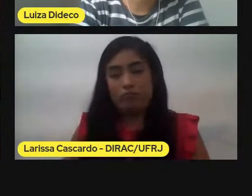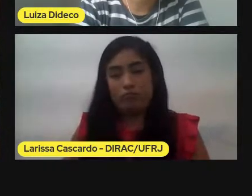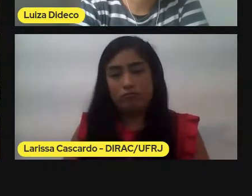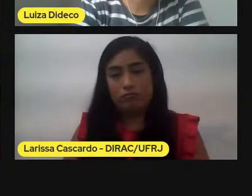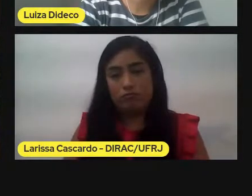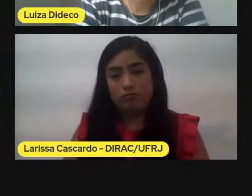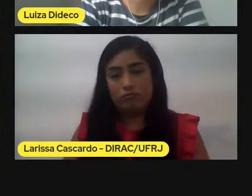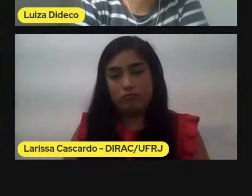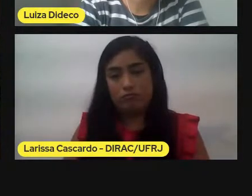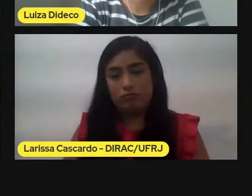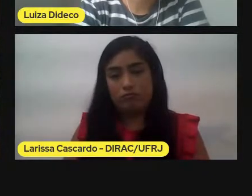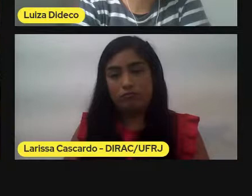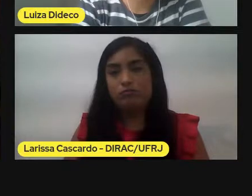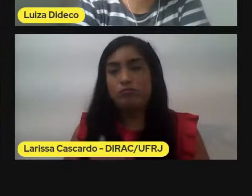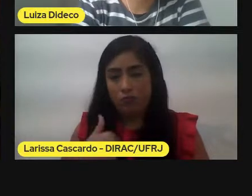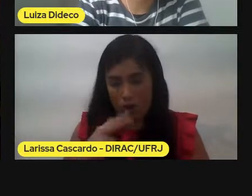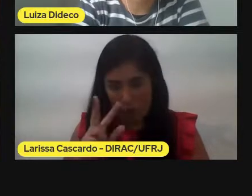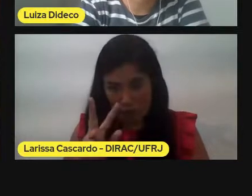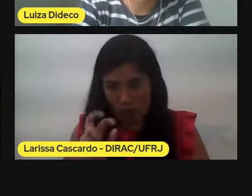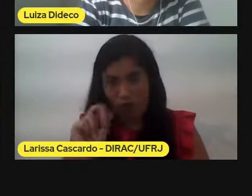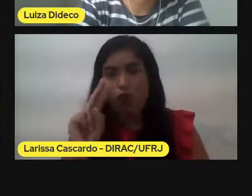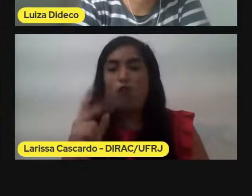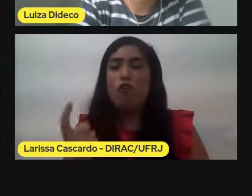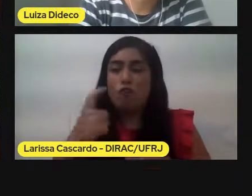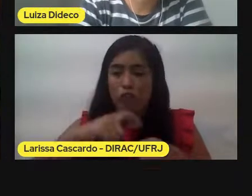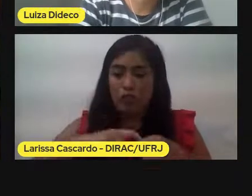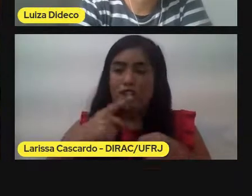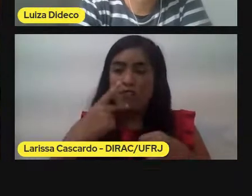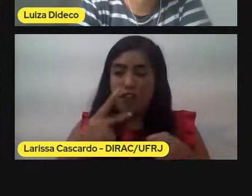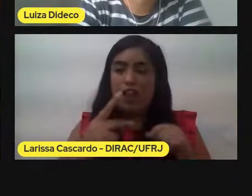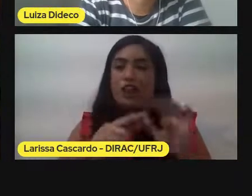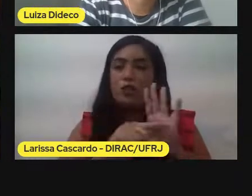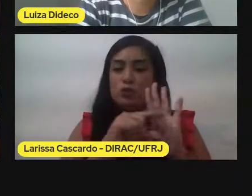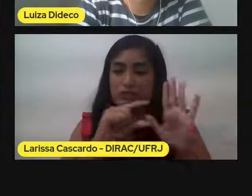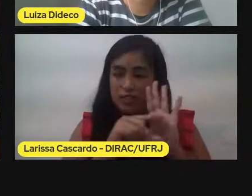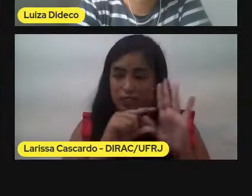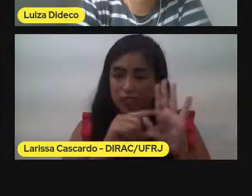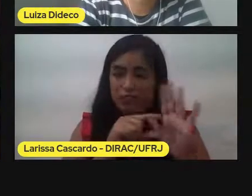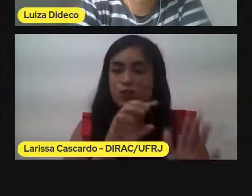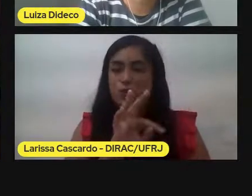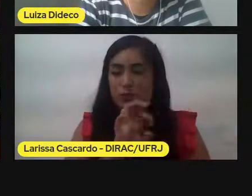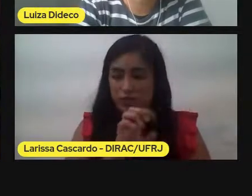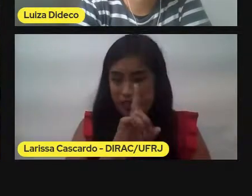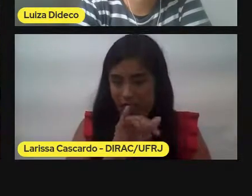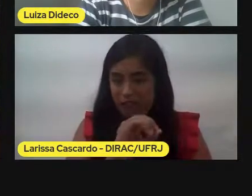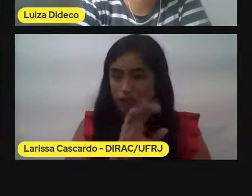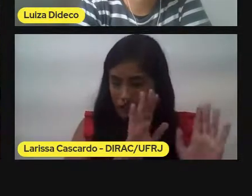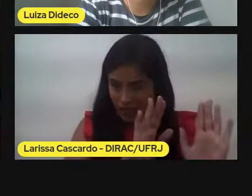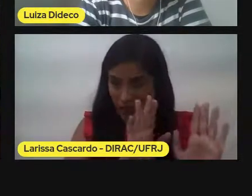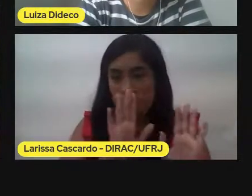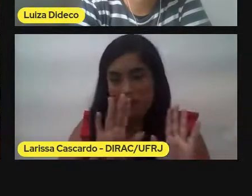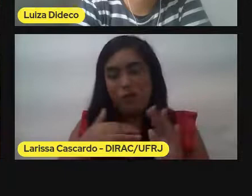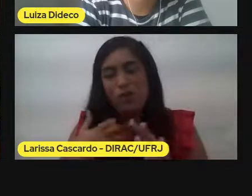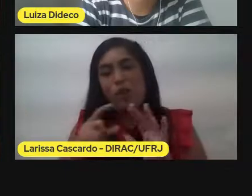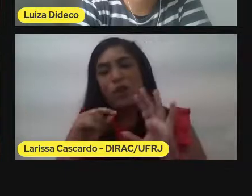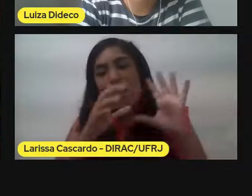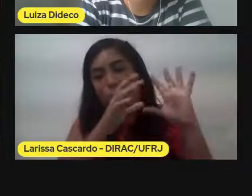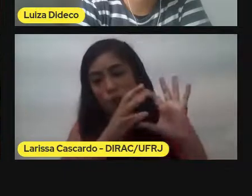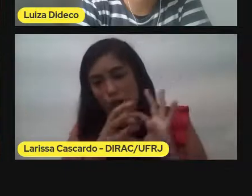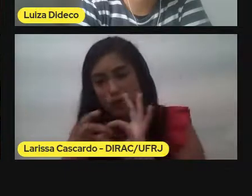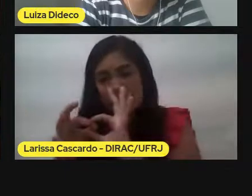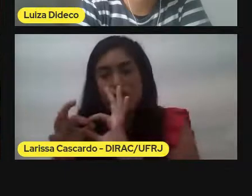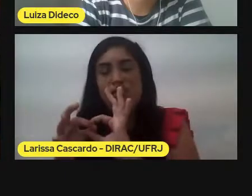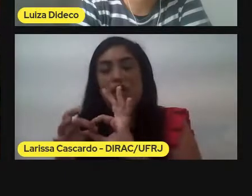Eu já vou chegar no livro do Zacebo. Eu vou chegar no trecho sobre o tédio. Mas eu só queria contextualizar um pouco o